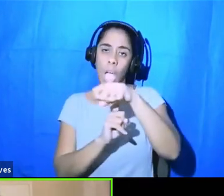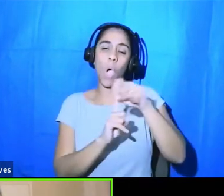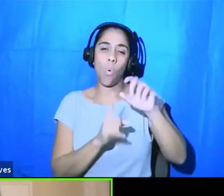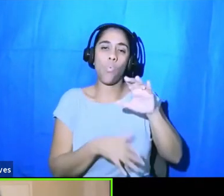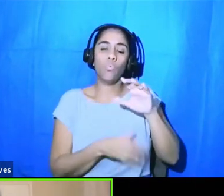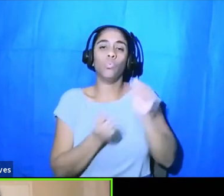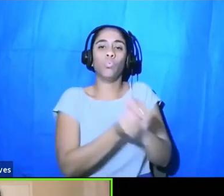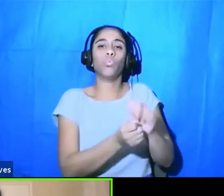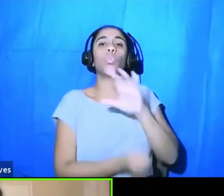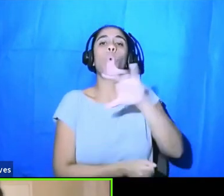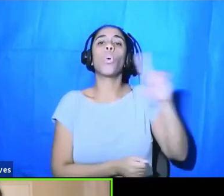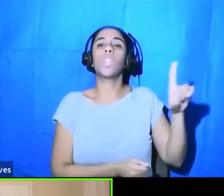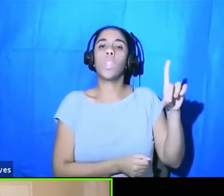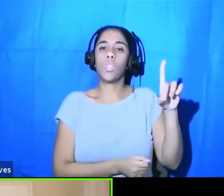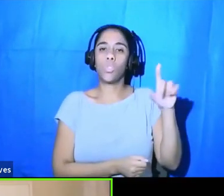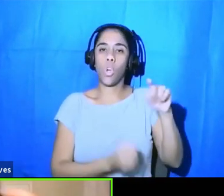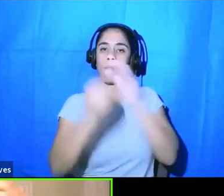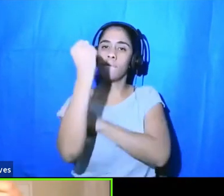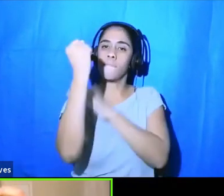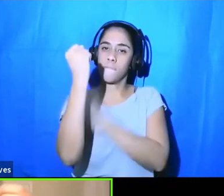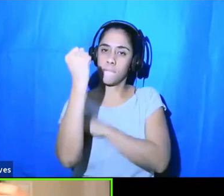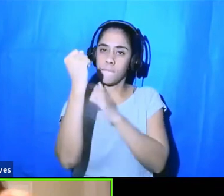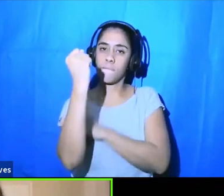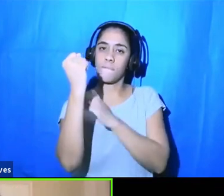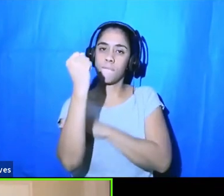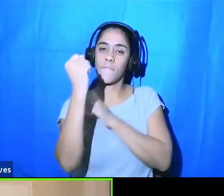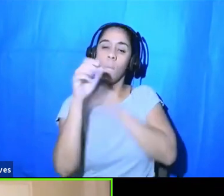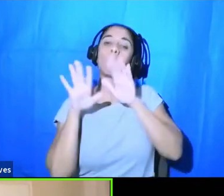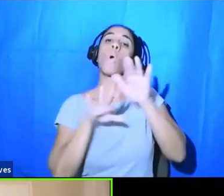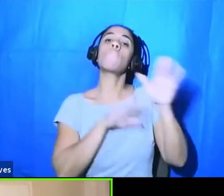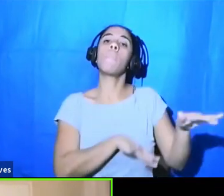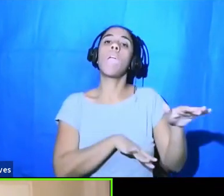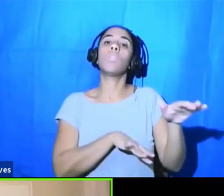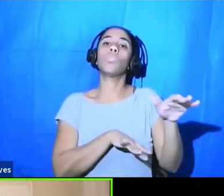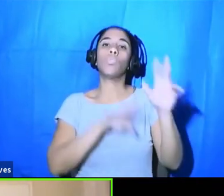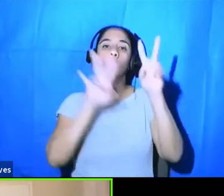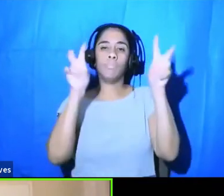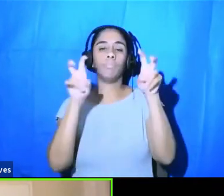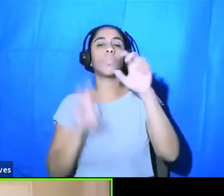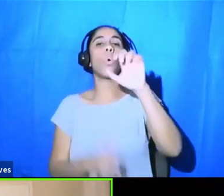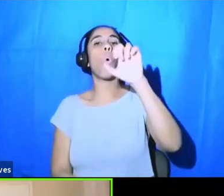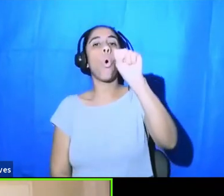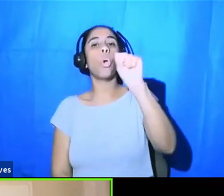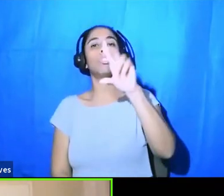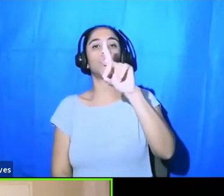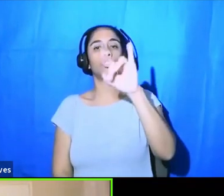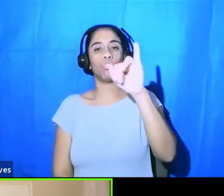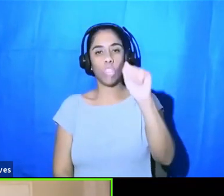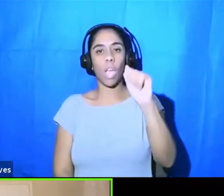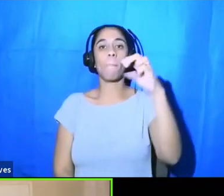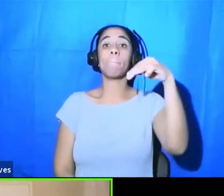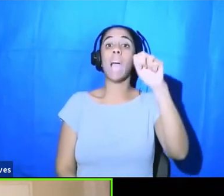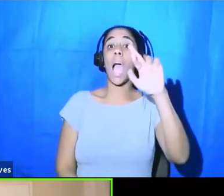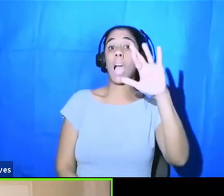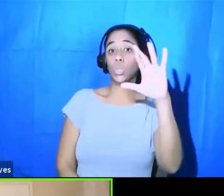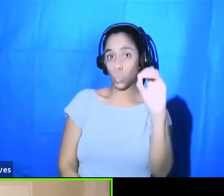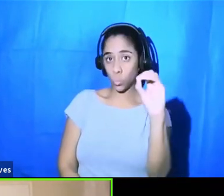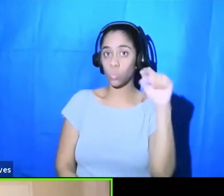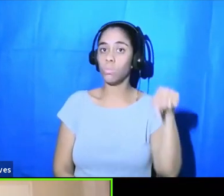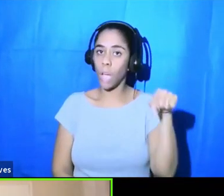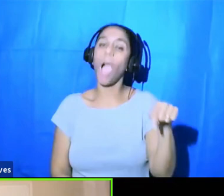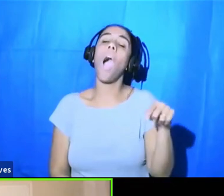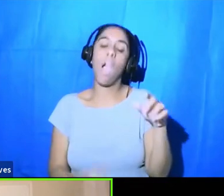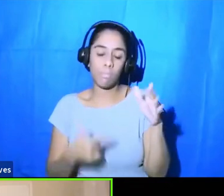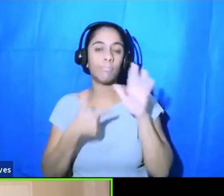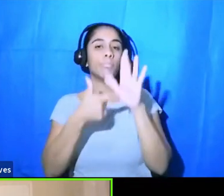muito relevante neste novo momento do feminismo, mas foi o movimento social com toda sua